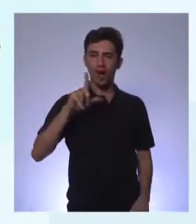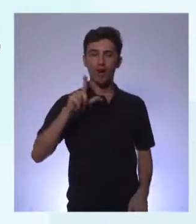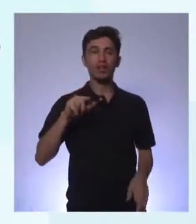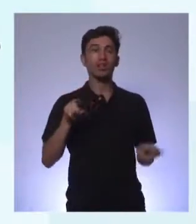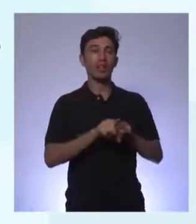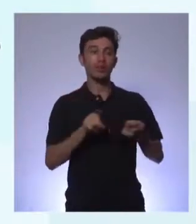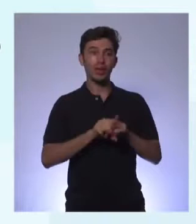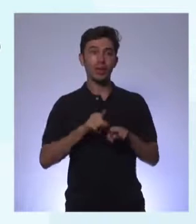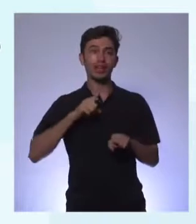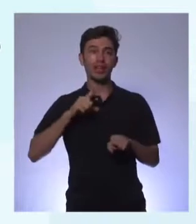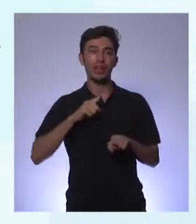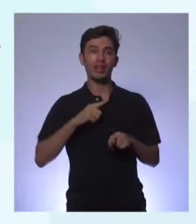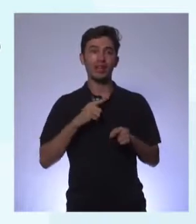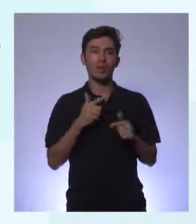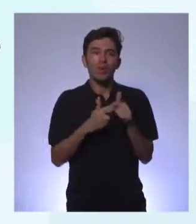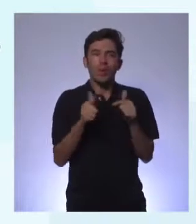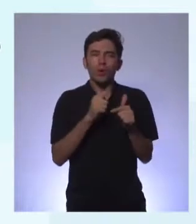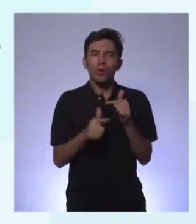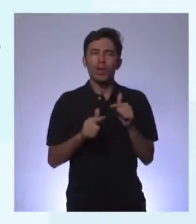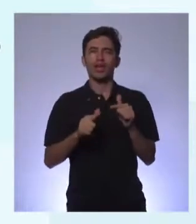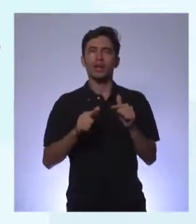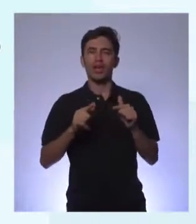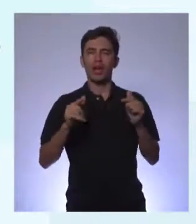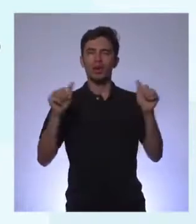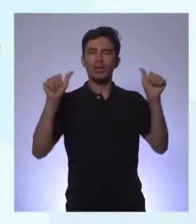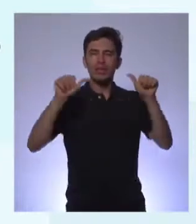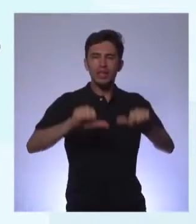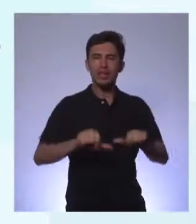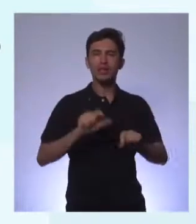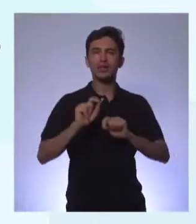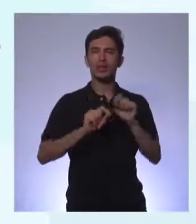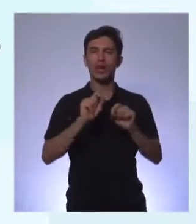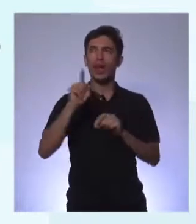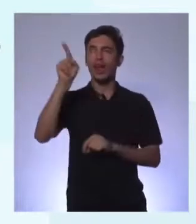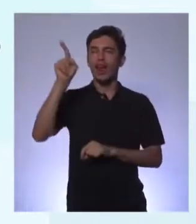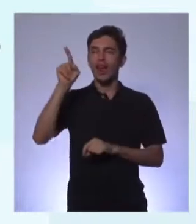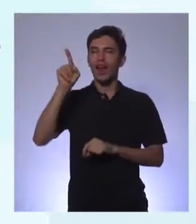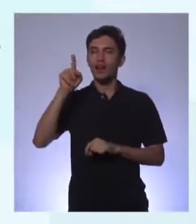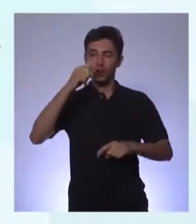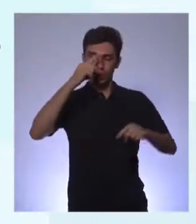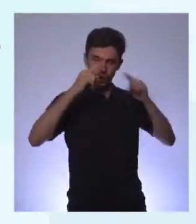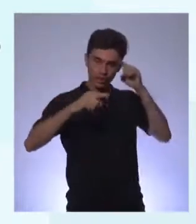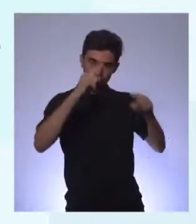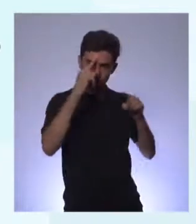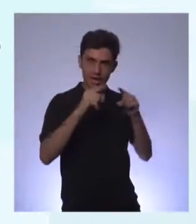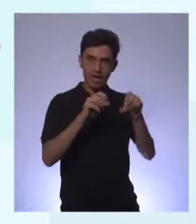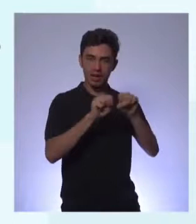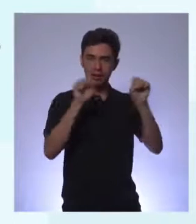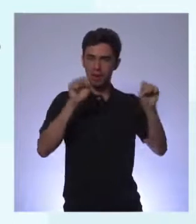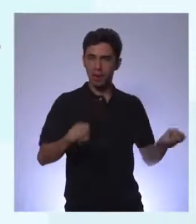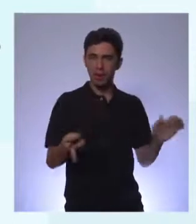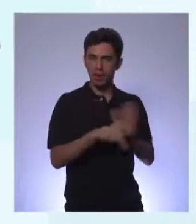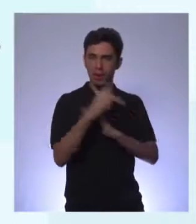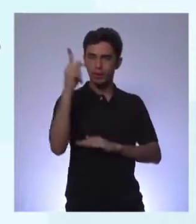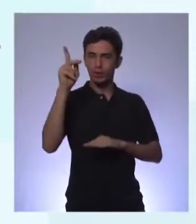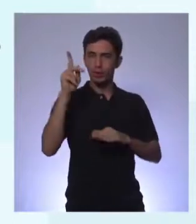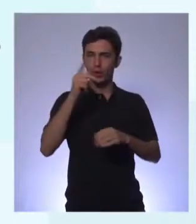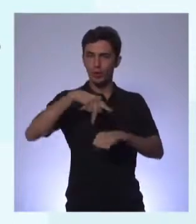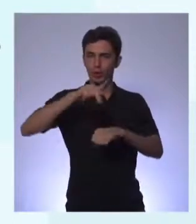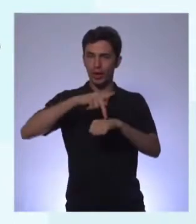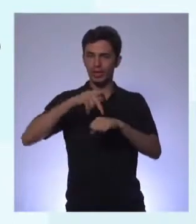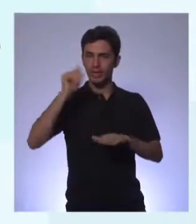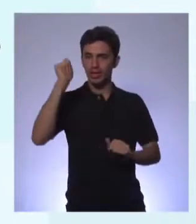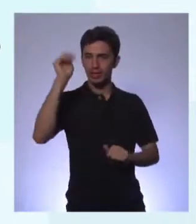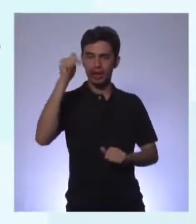Vai entrar em crise, né? O sistema que a Espanha implantou nas suas colônias